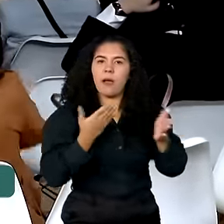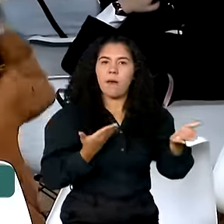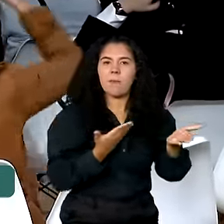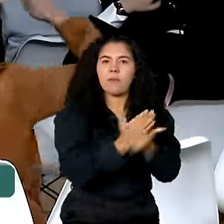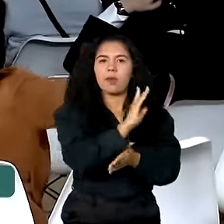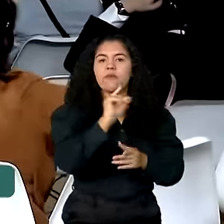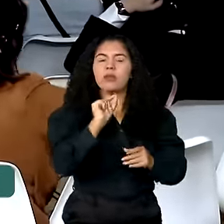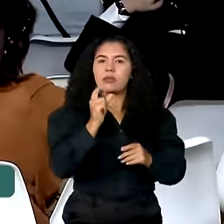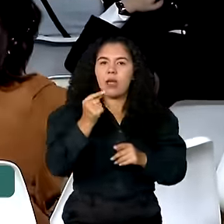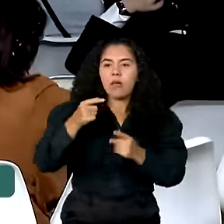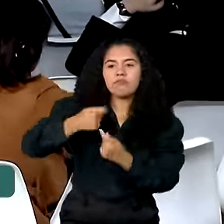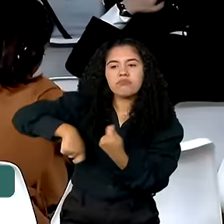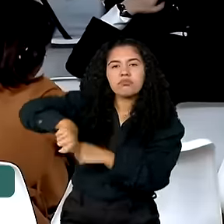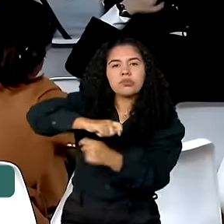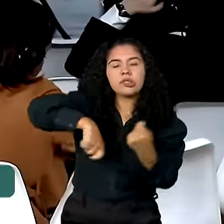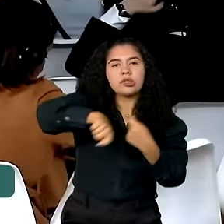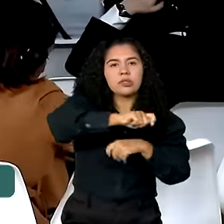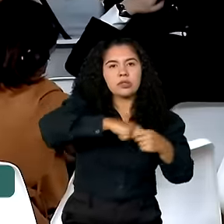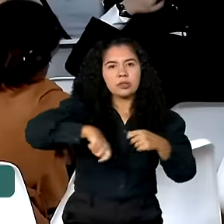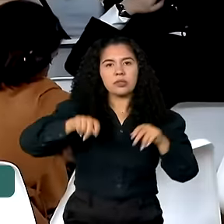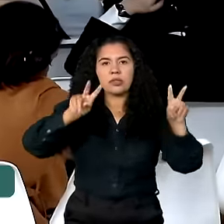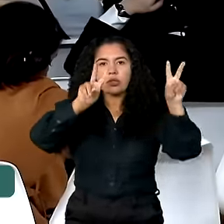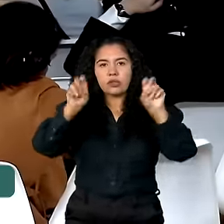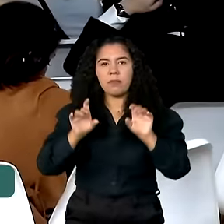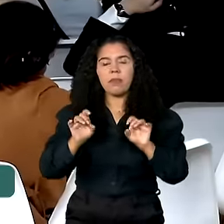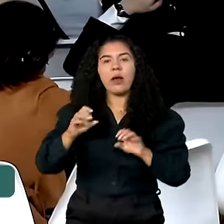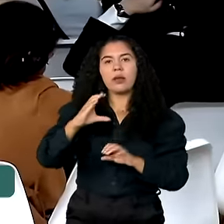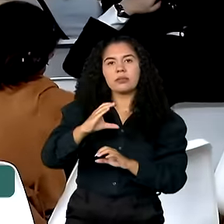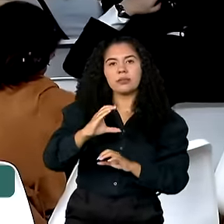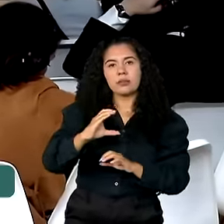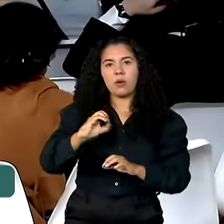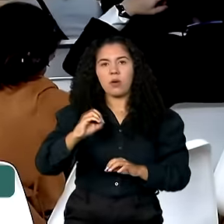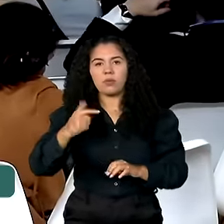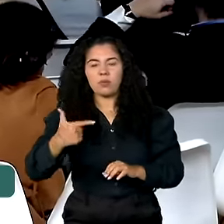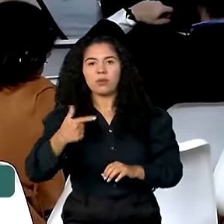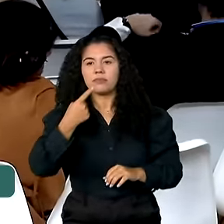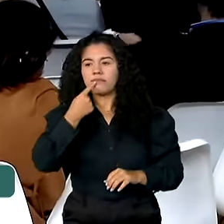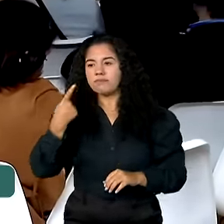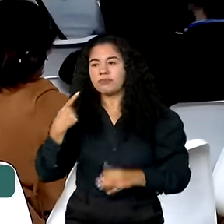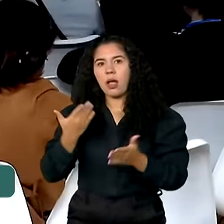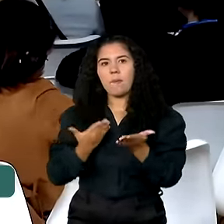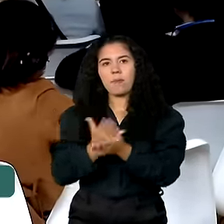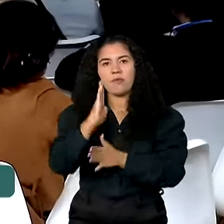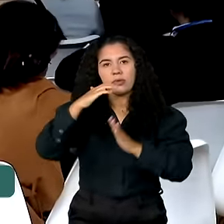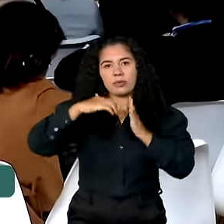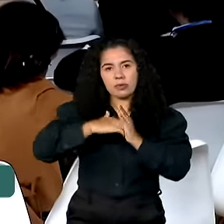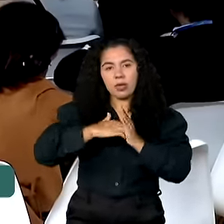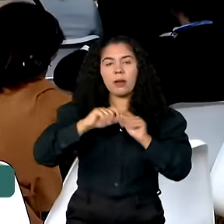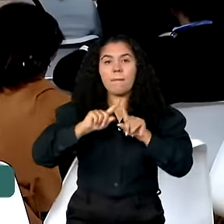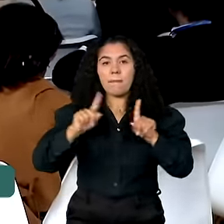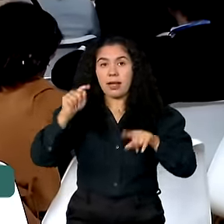carbono no país, que foi aprovado esta semana no Senado. E o assunto é destaque aqui na